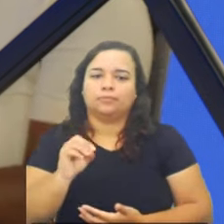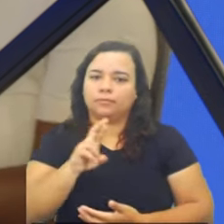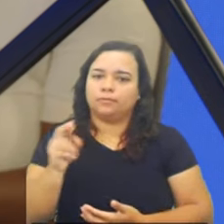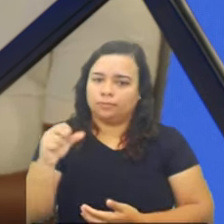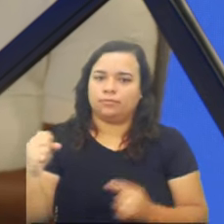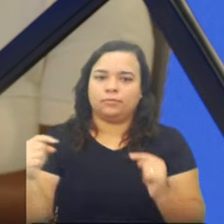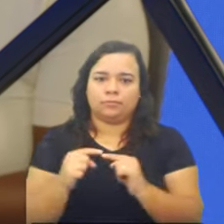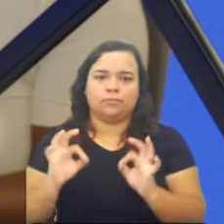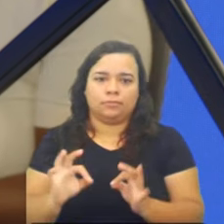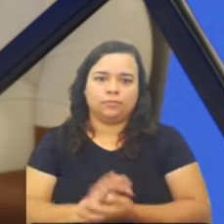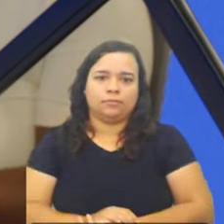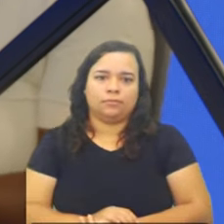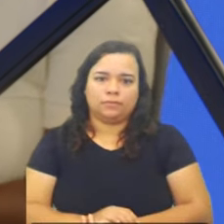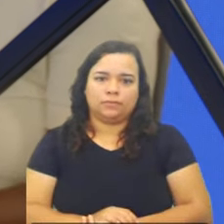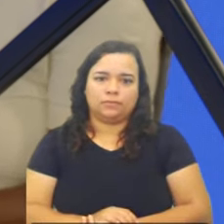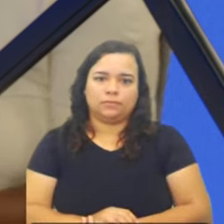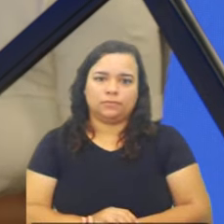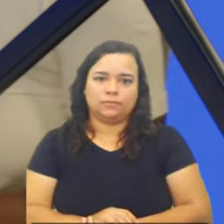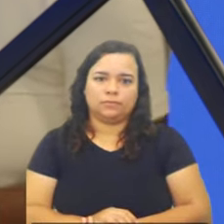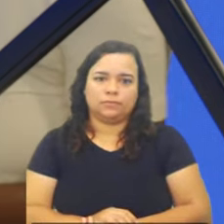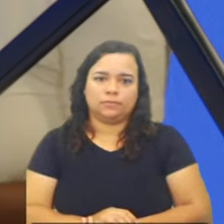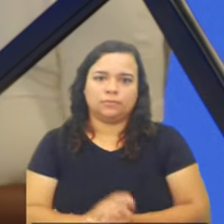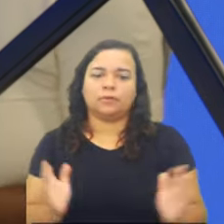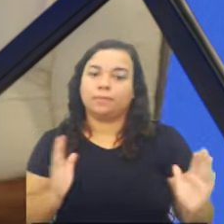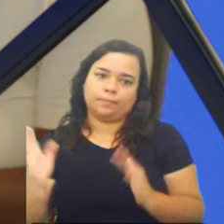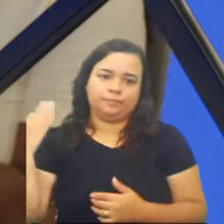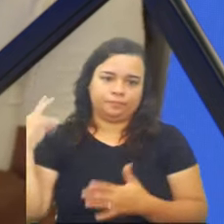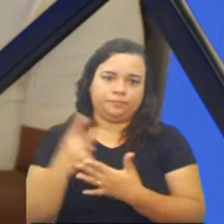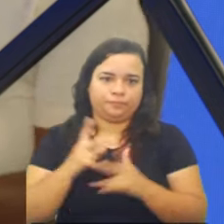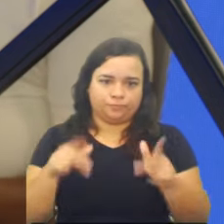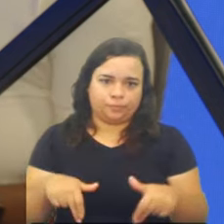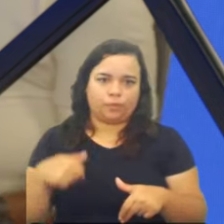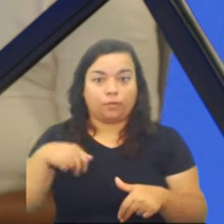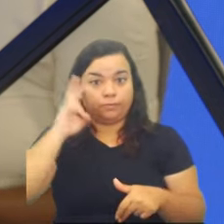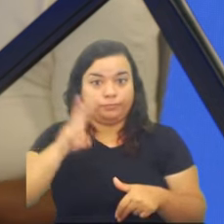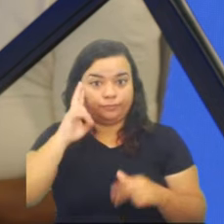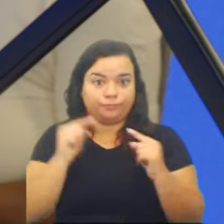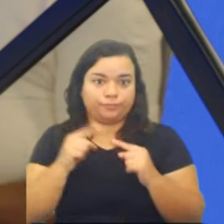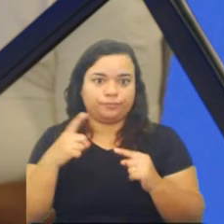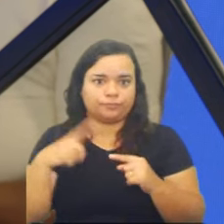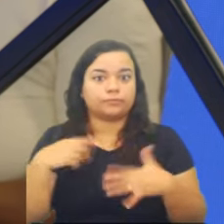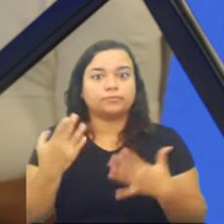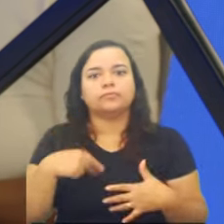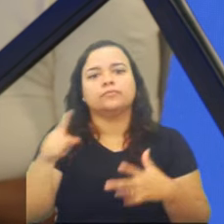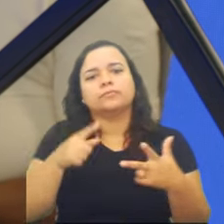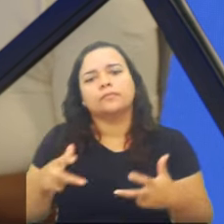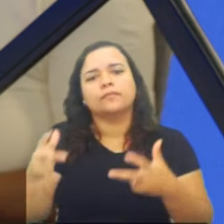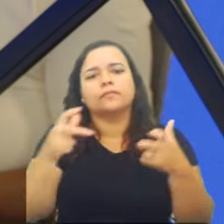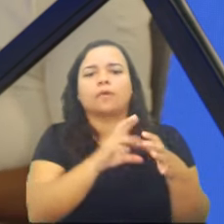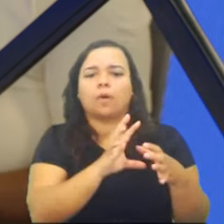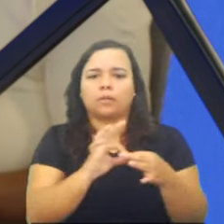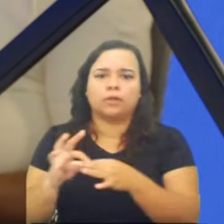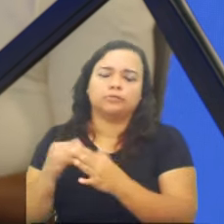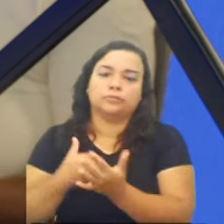né porque existia uma outra que era forra né Eh a época então a gente vem desse histórico então quando a gente olha todo